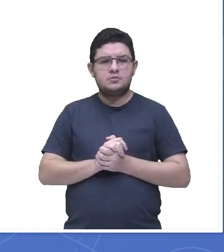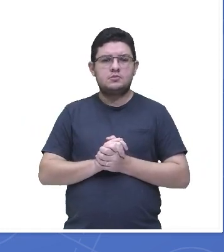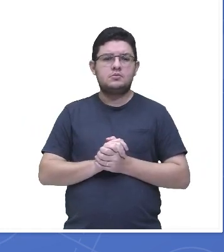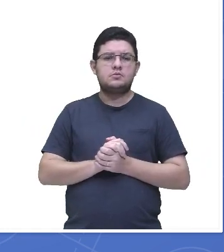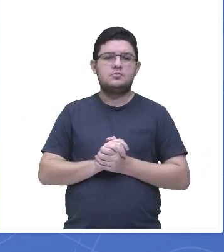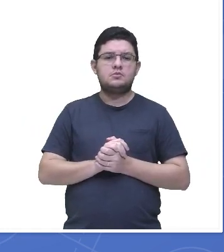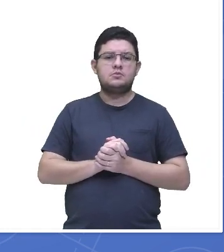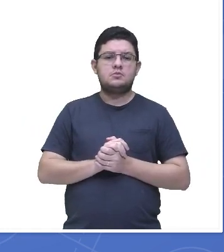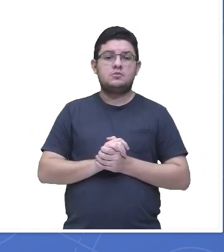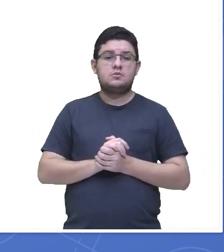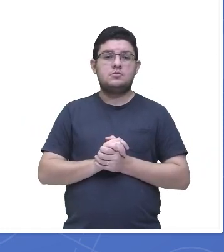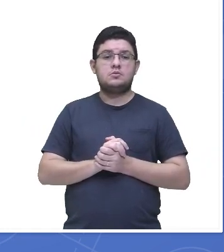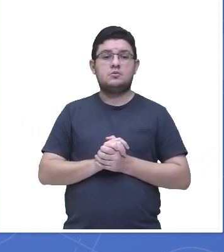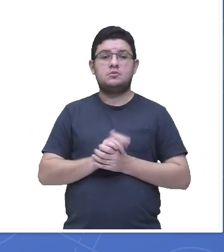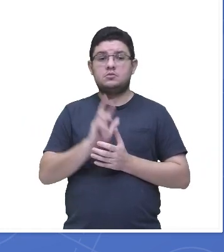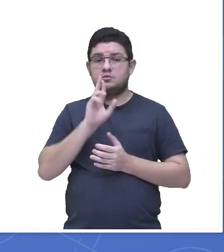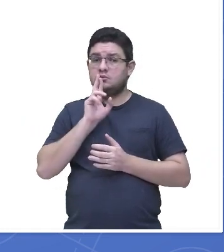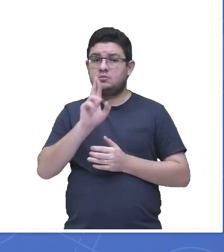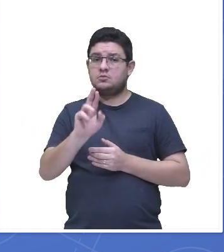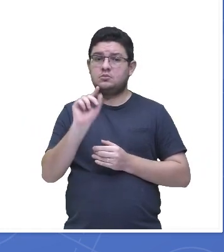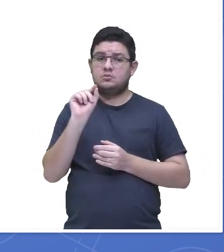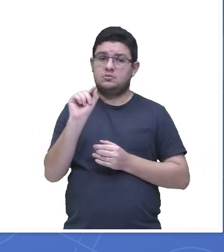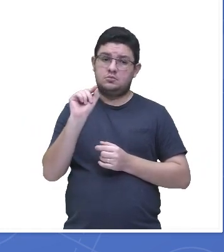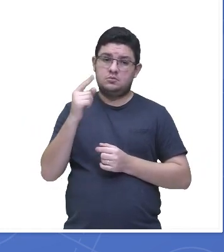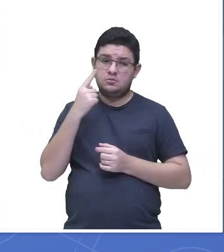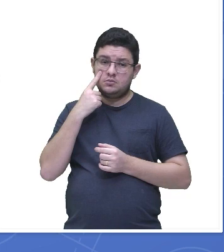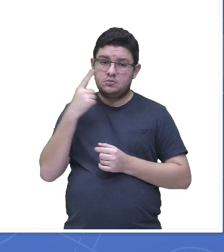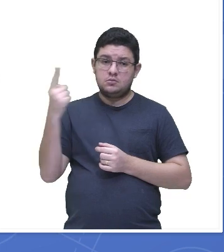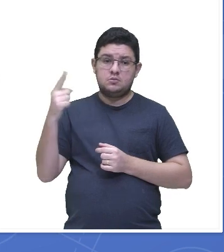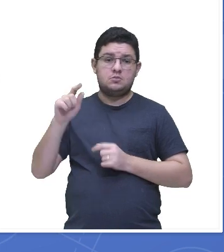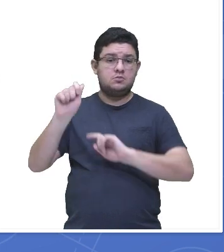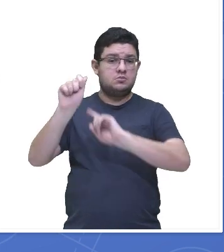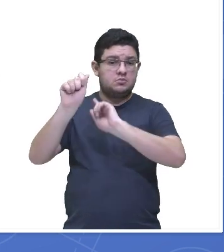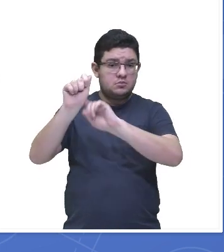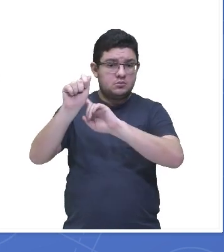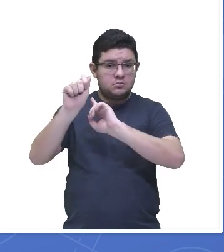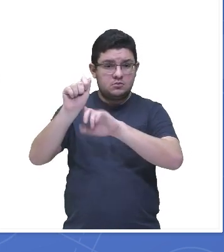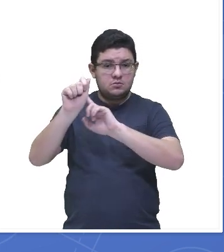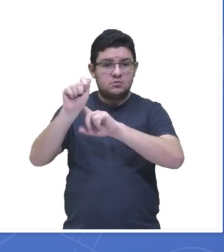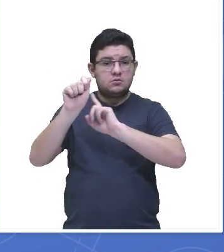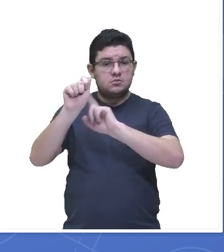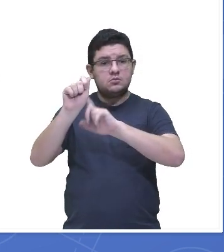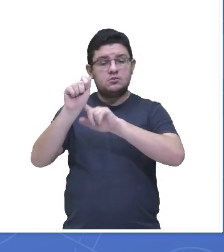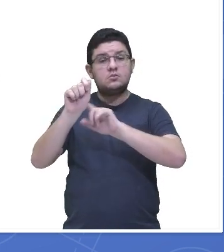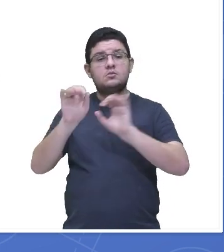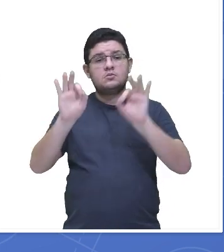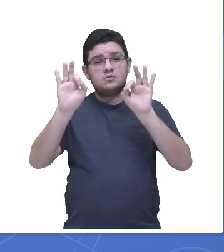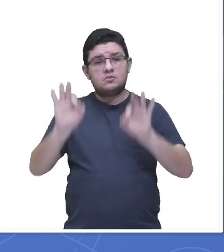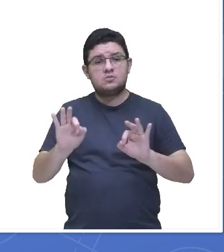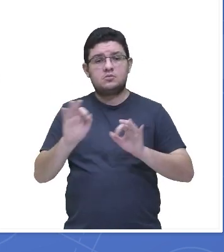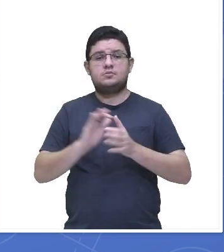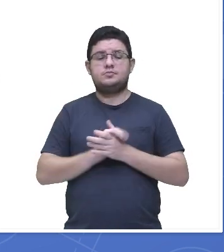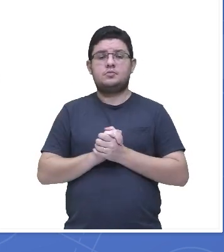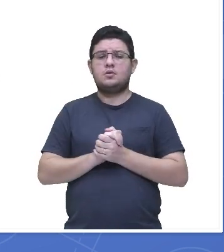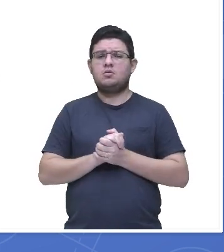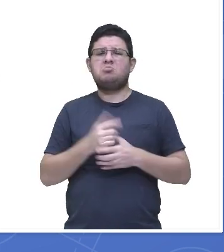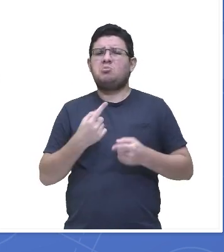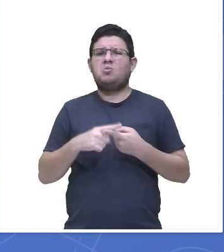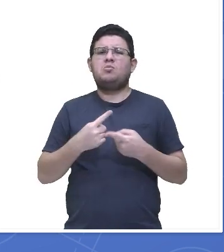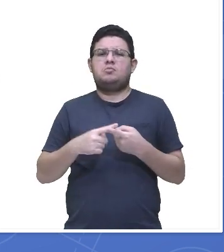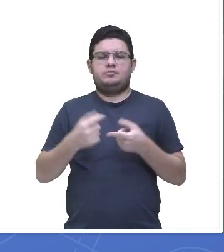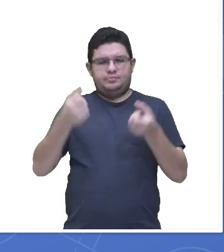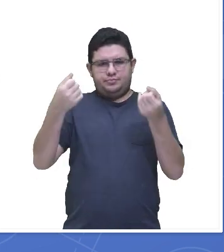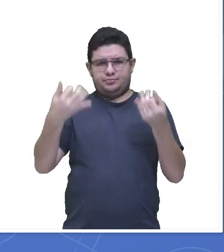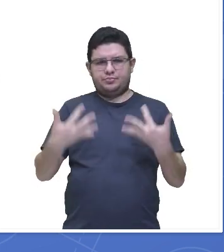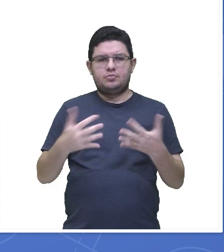certo? A resposta aí para a questão número 2 é exatamente a letra A. Por quê? Porque veja lá